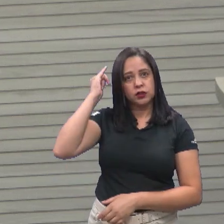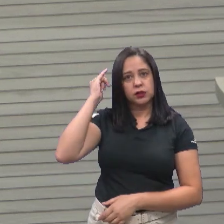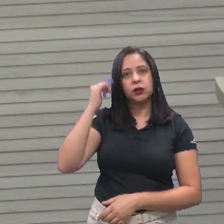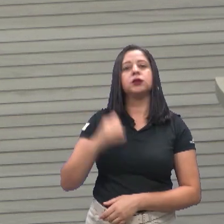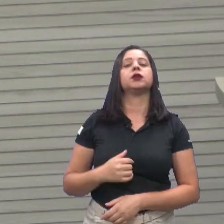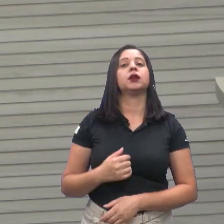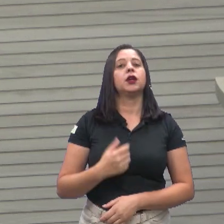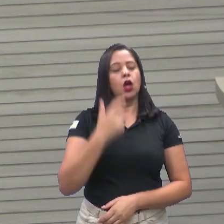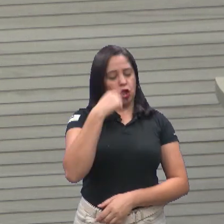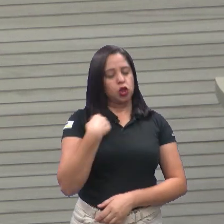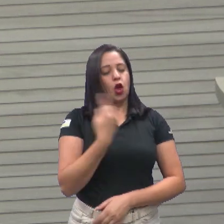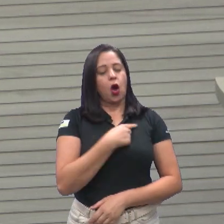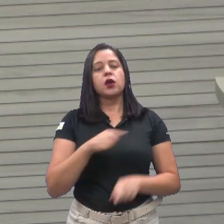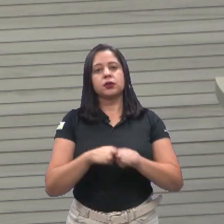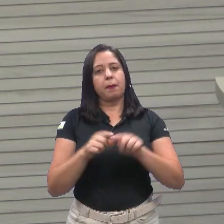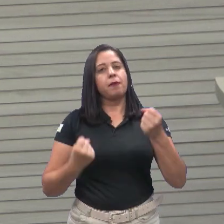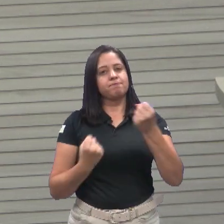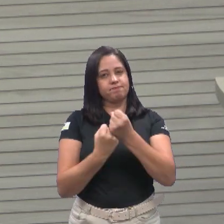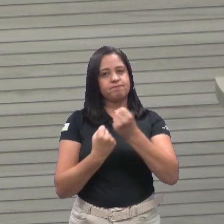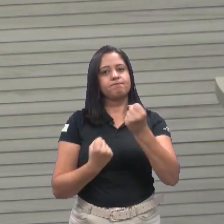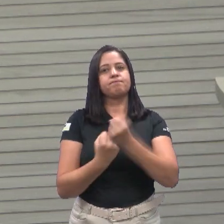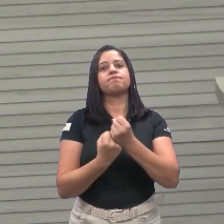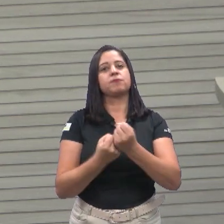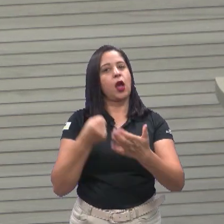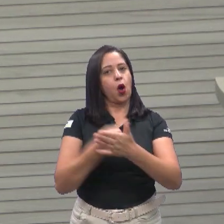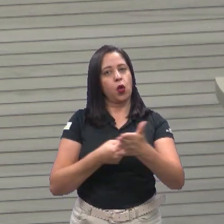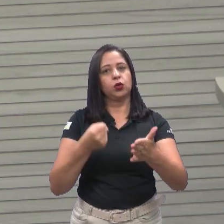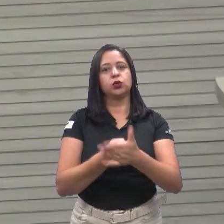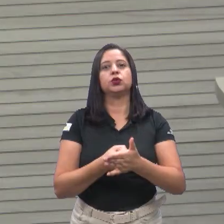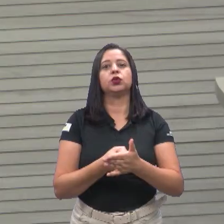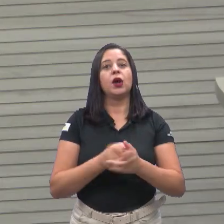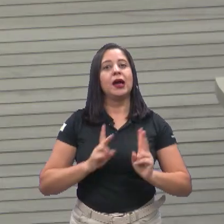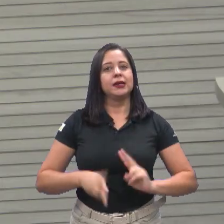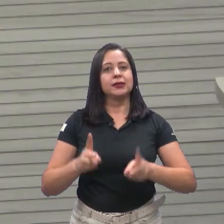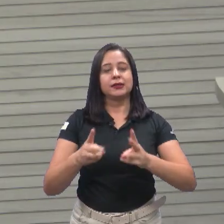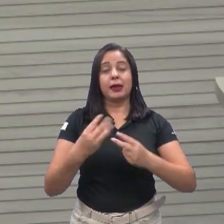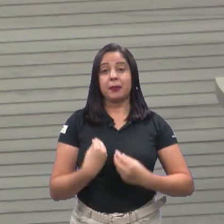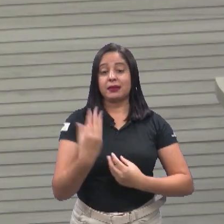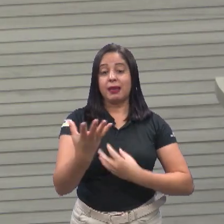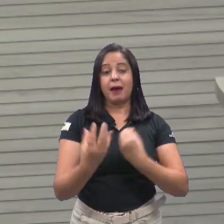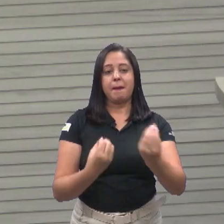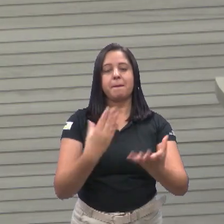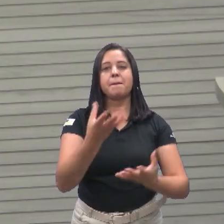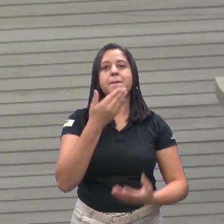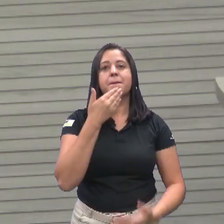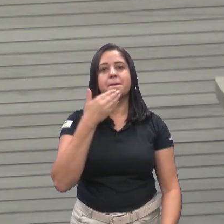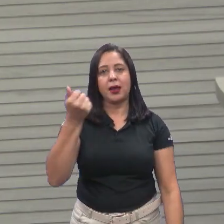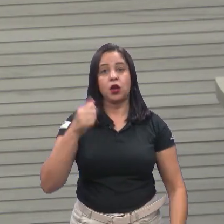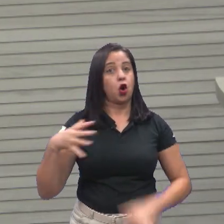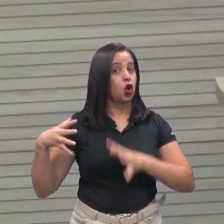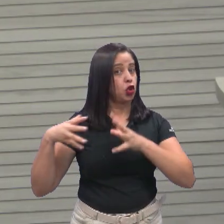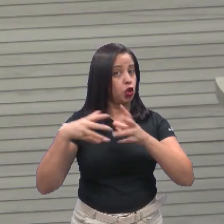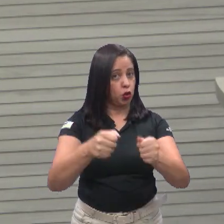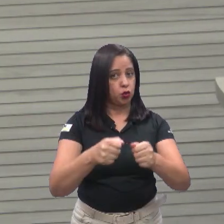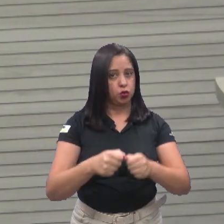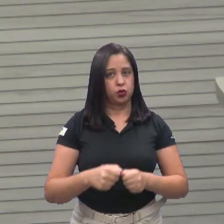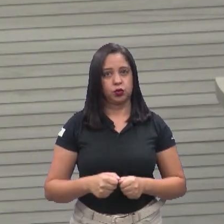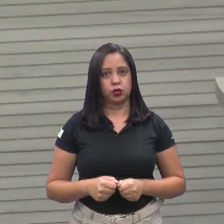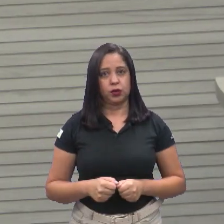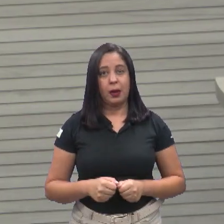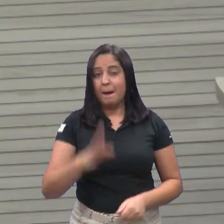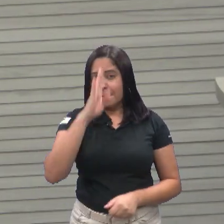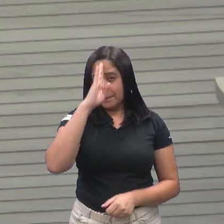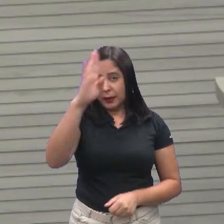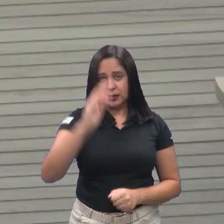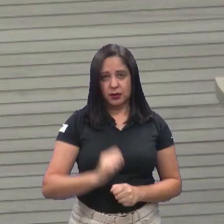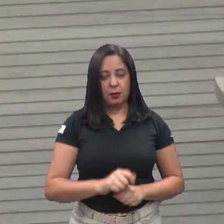nossa batalha, para que a gente possa oferecer sempre os melhores serviços para todos aqui na nossa cidade, principalmente